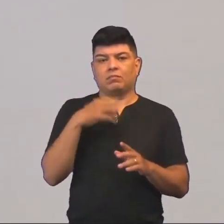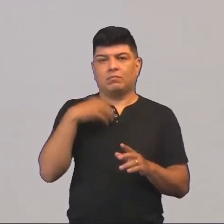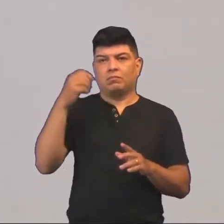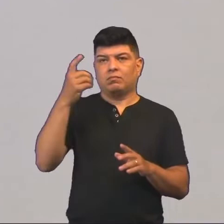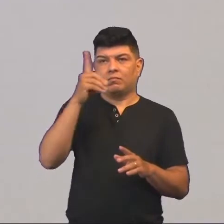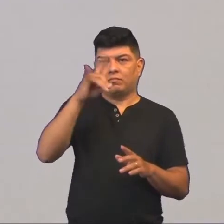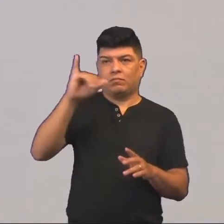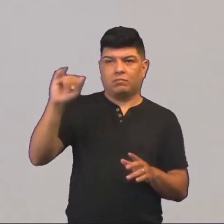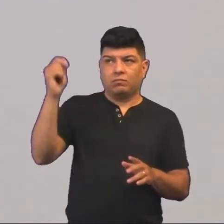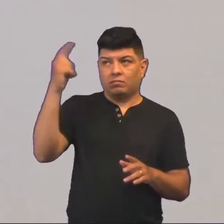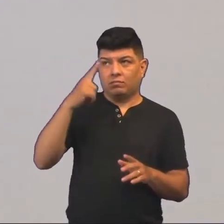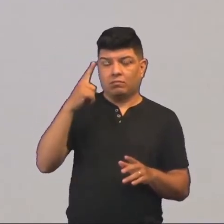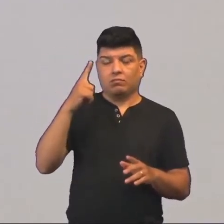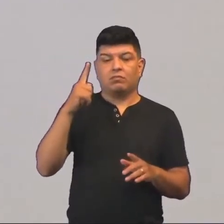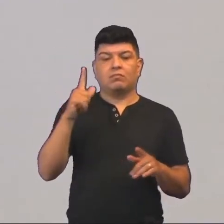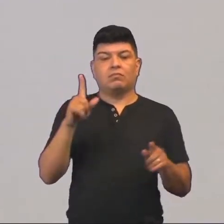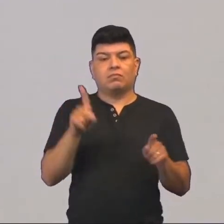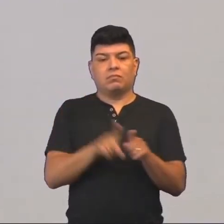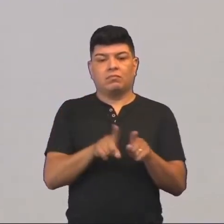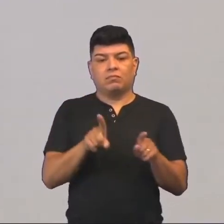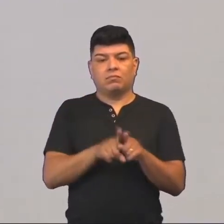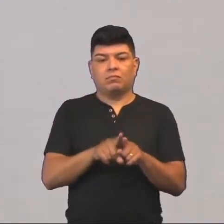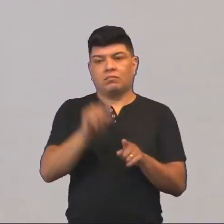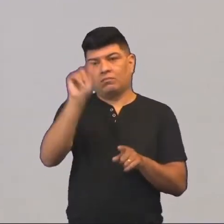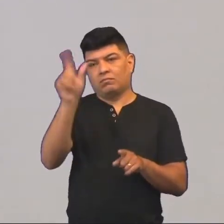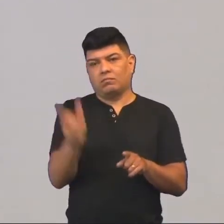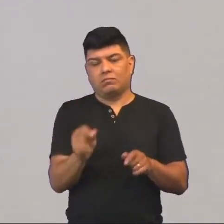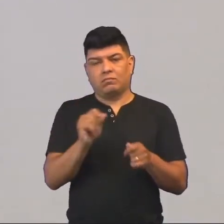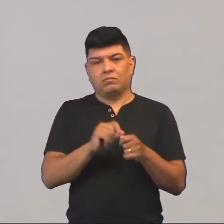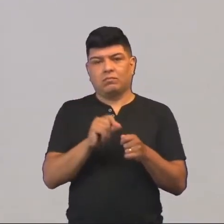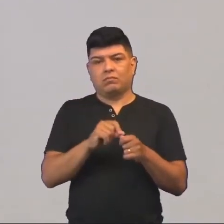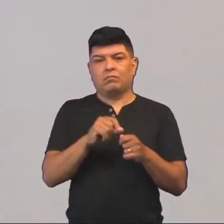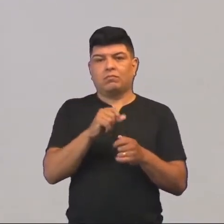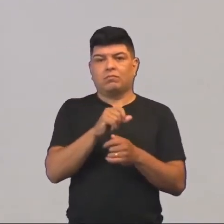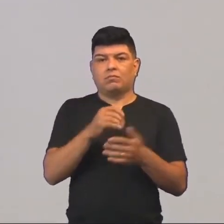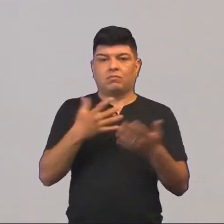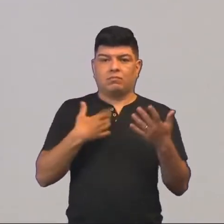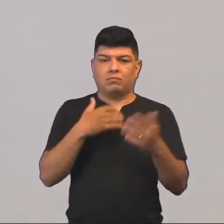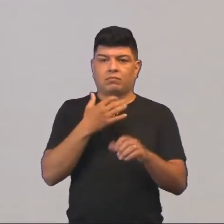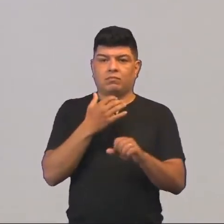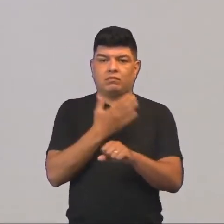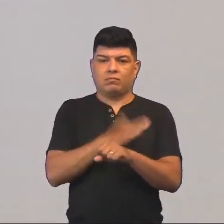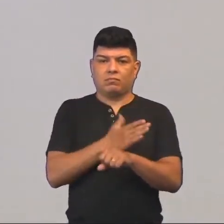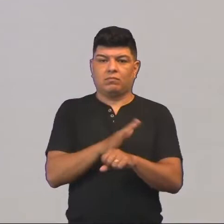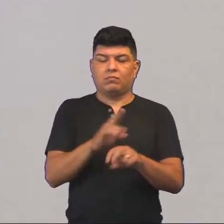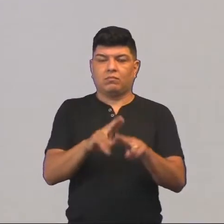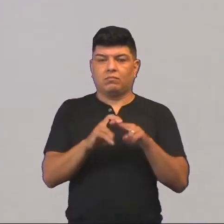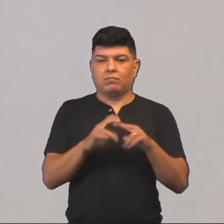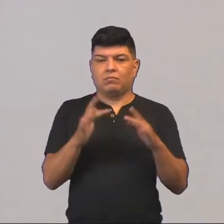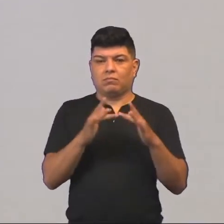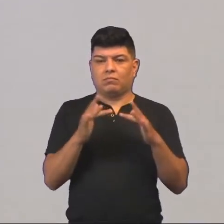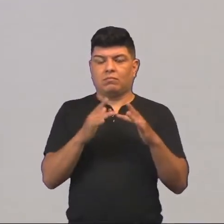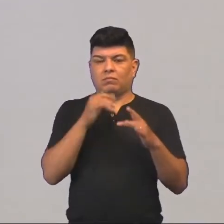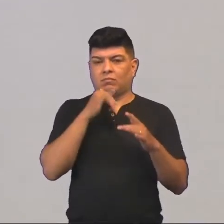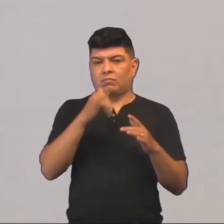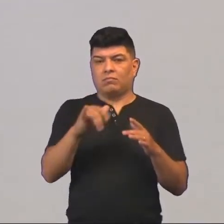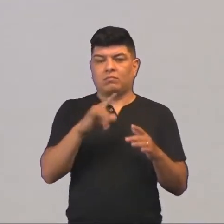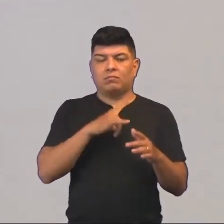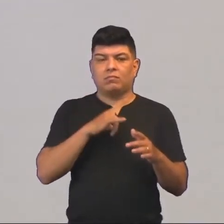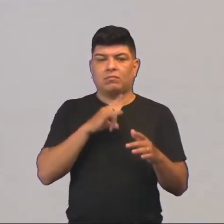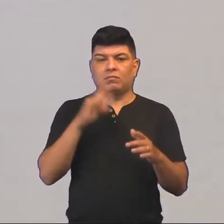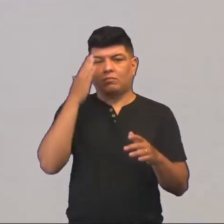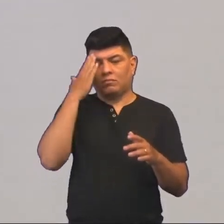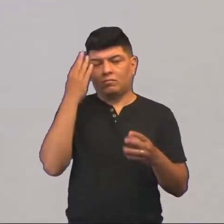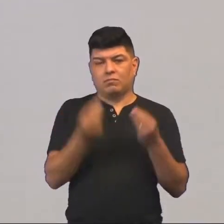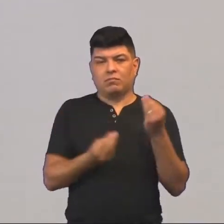do dia, somente aí da luz do luar para fazer as suas atividades. Mas para quem tem acesso a essa energia, nós